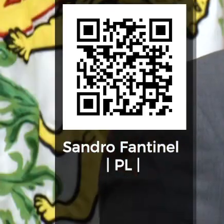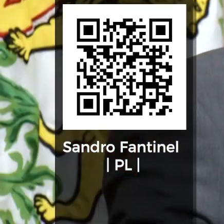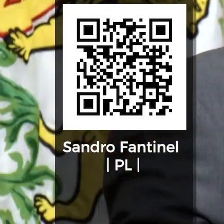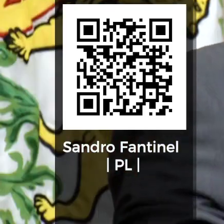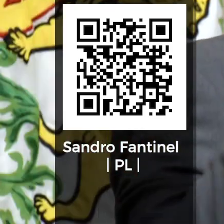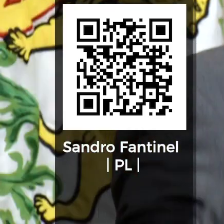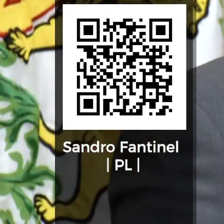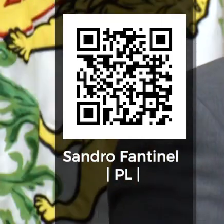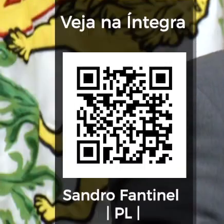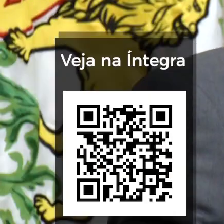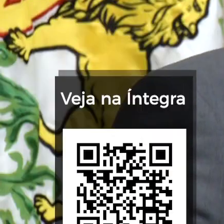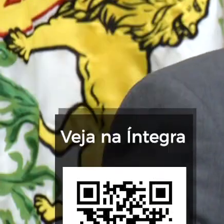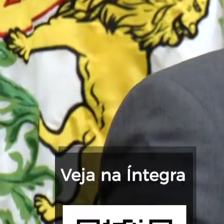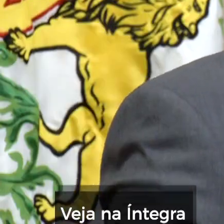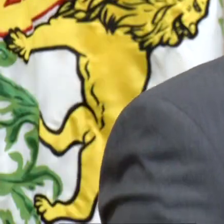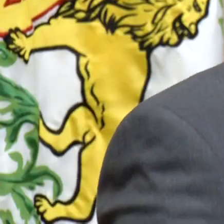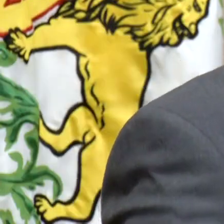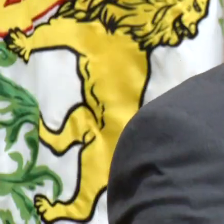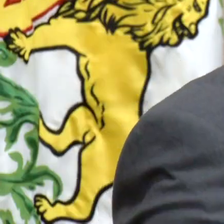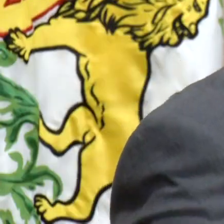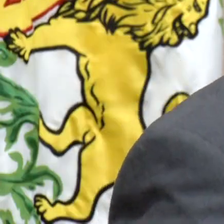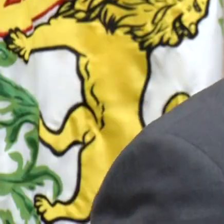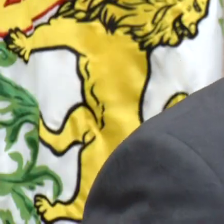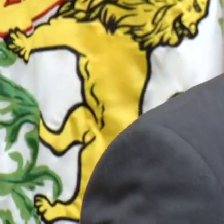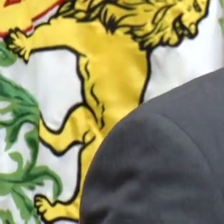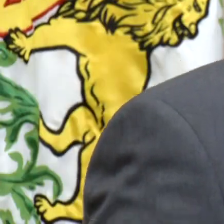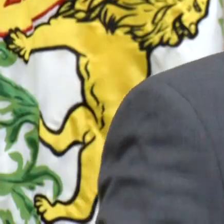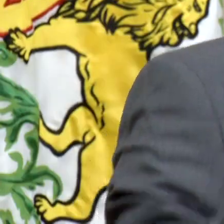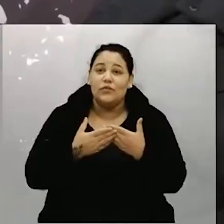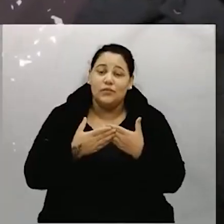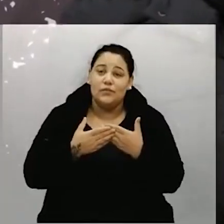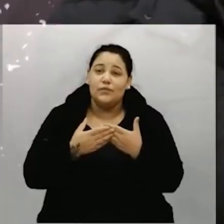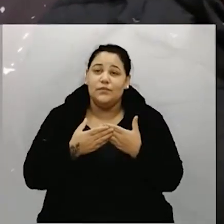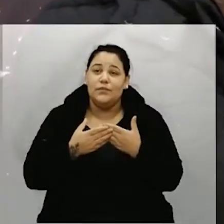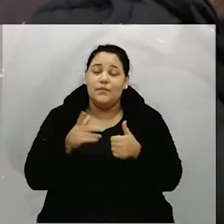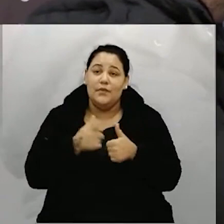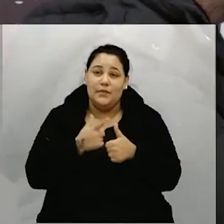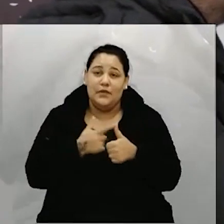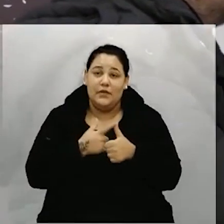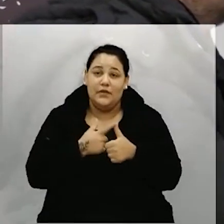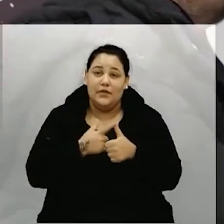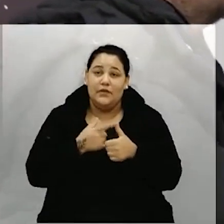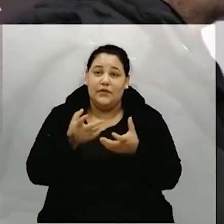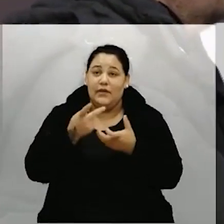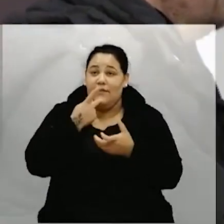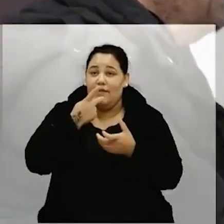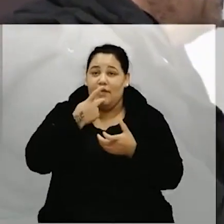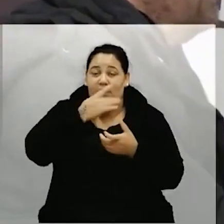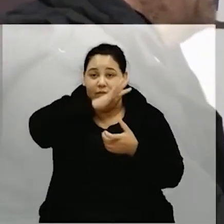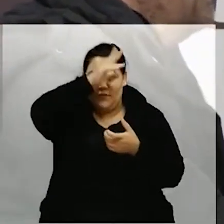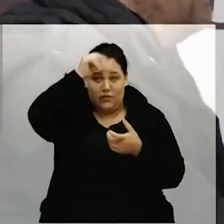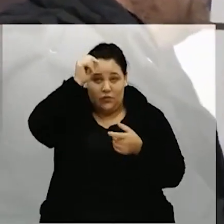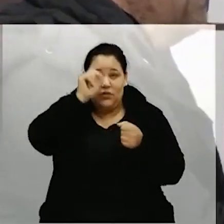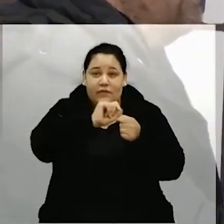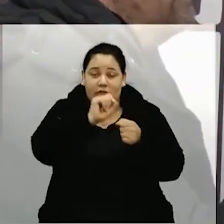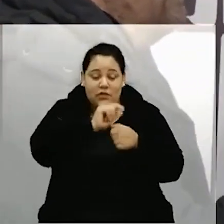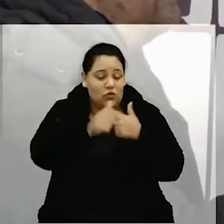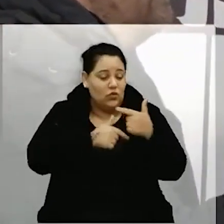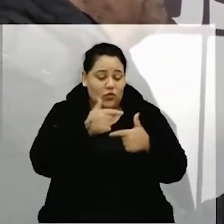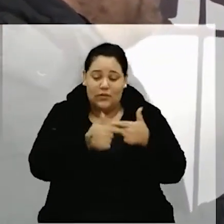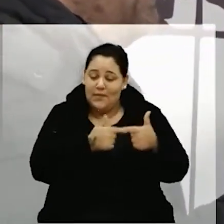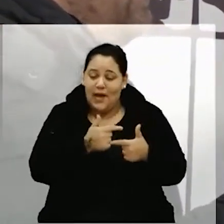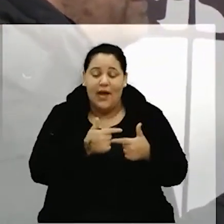e divergências entre funcionários públicos e a comunidade. A prefeitura está fazendo tudo o que ela pode, está se empenhando